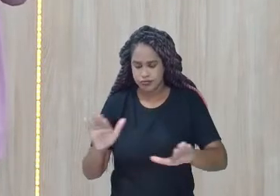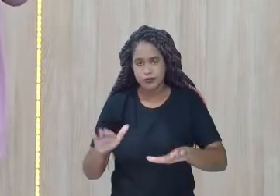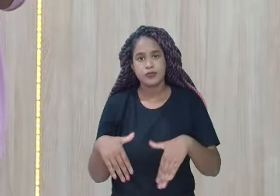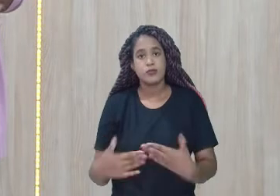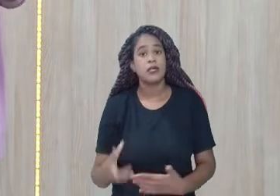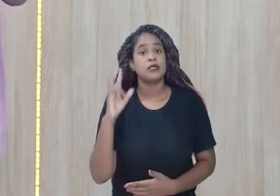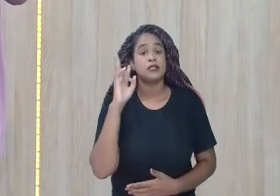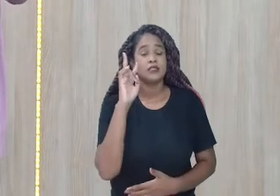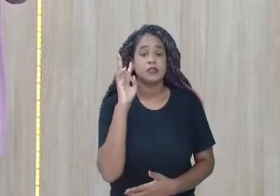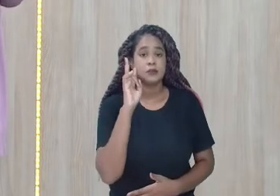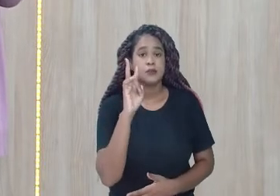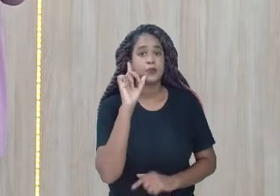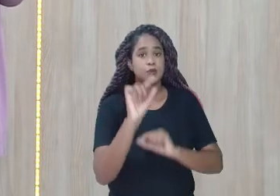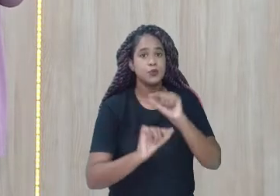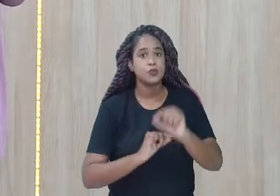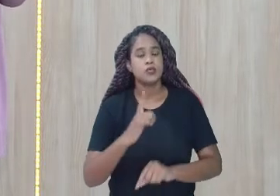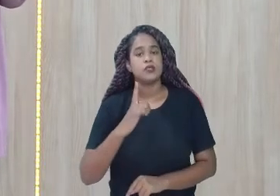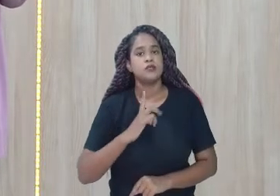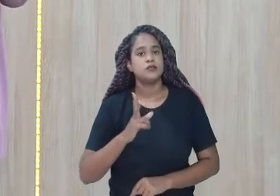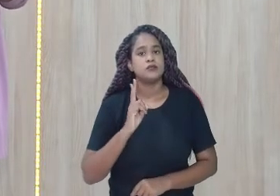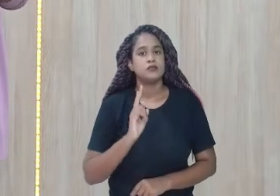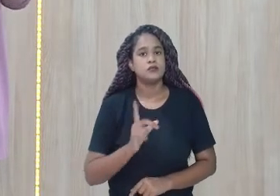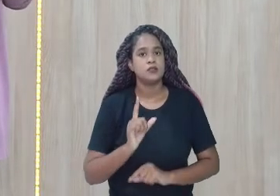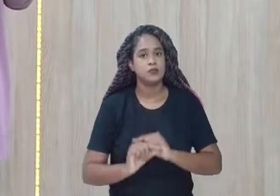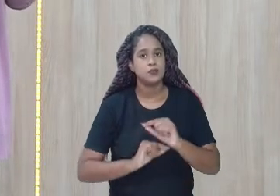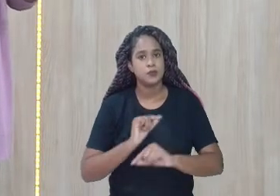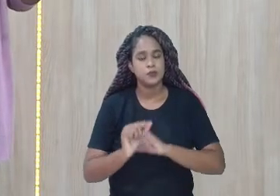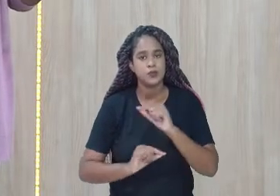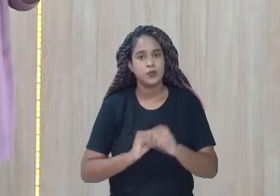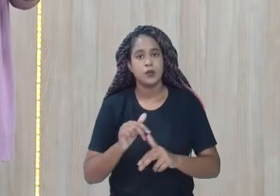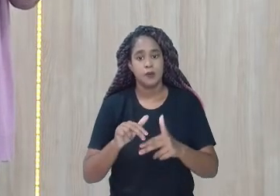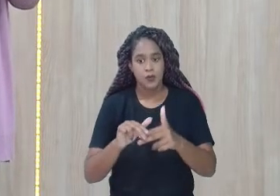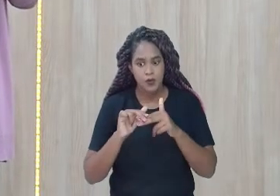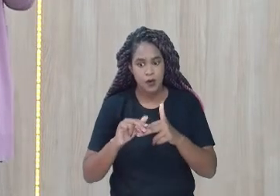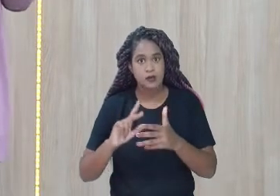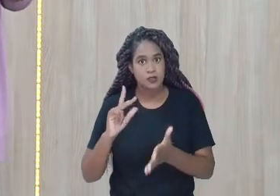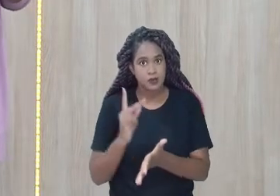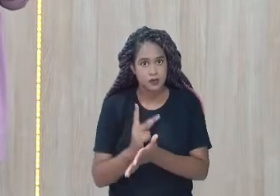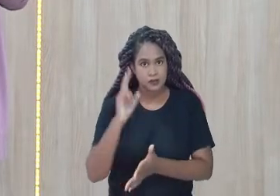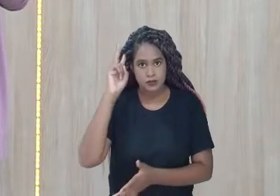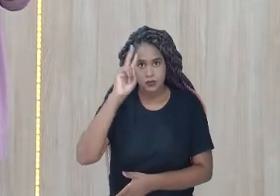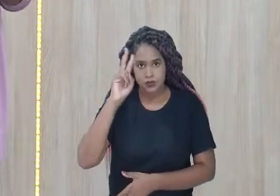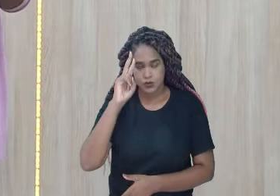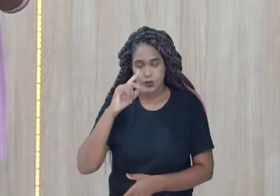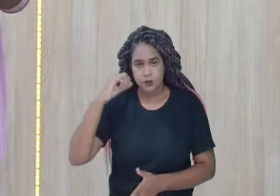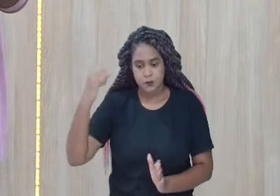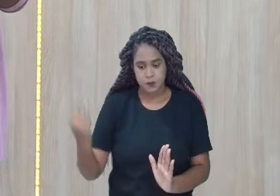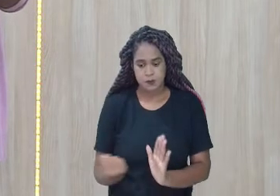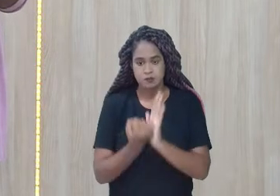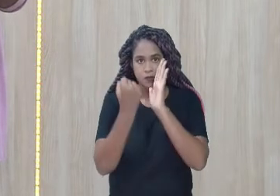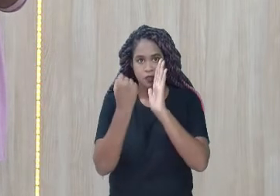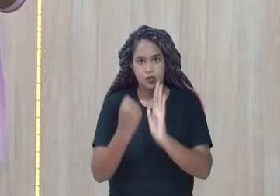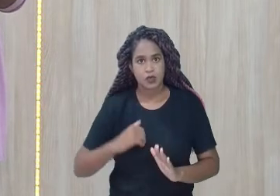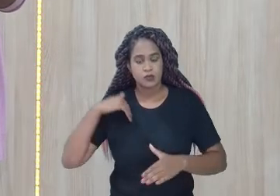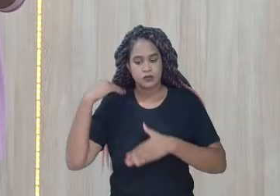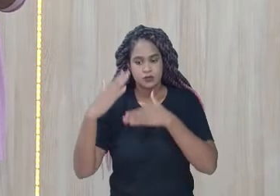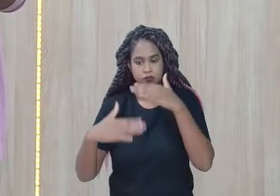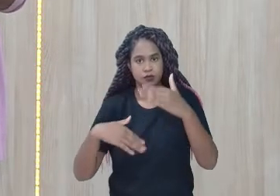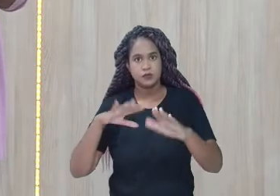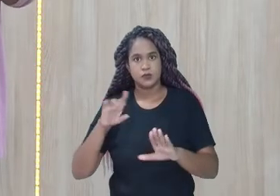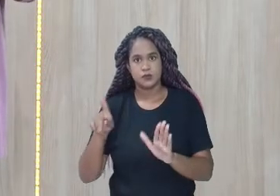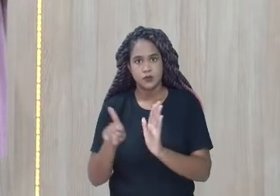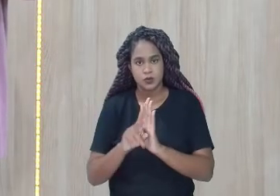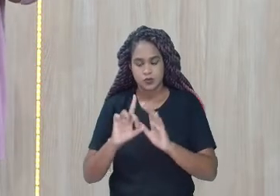Lembrando que há sempre uma dívida, né, por trás desses atos históricos que marcaram o nosso desenvolvimento como